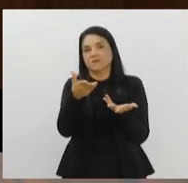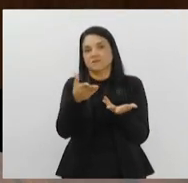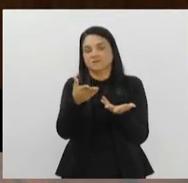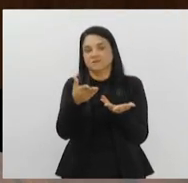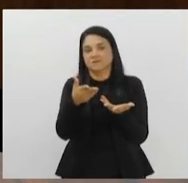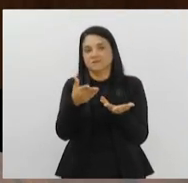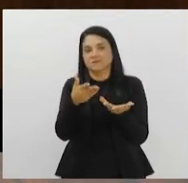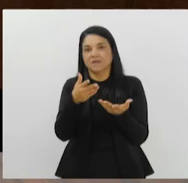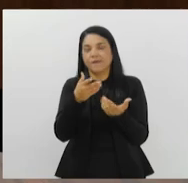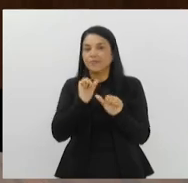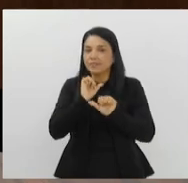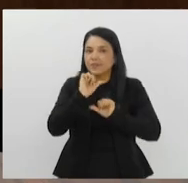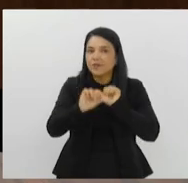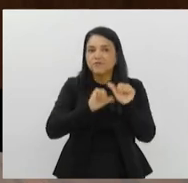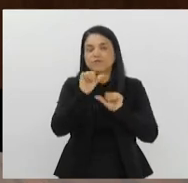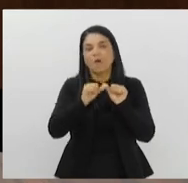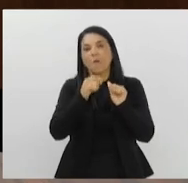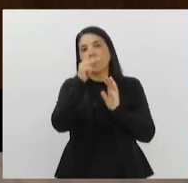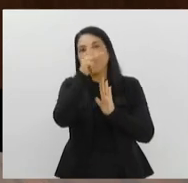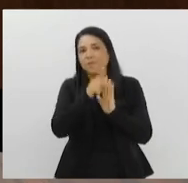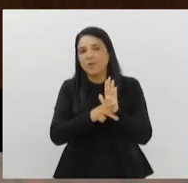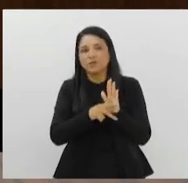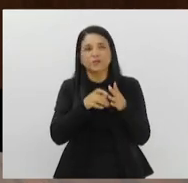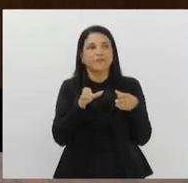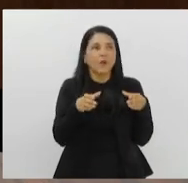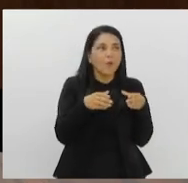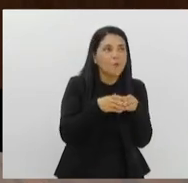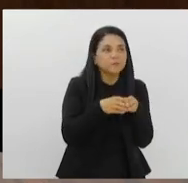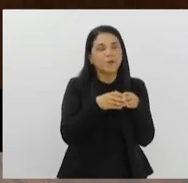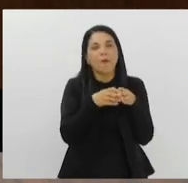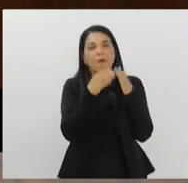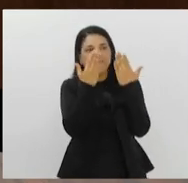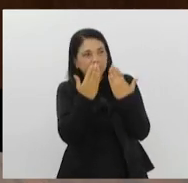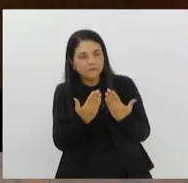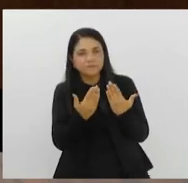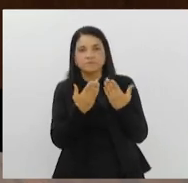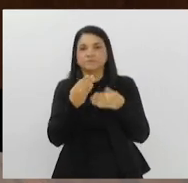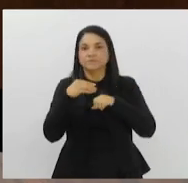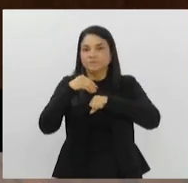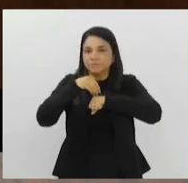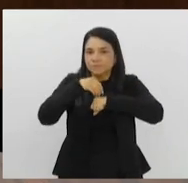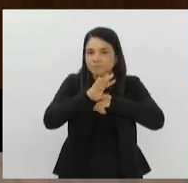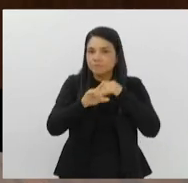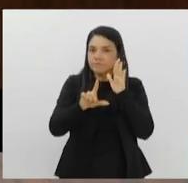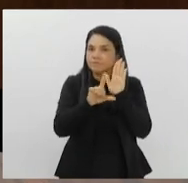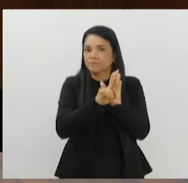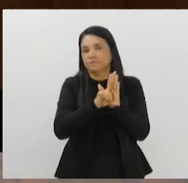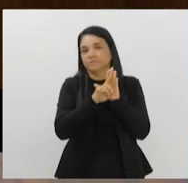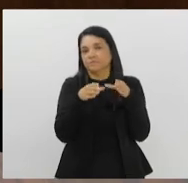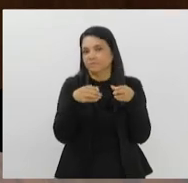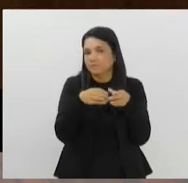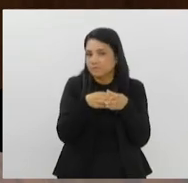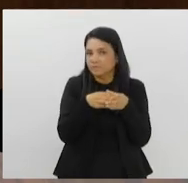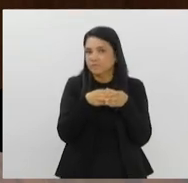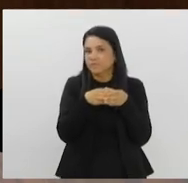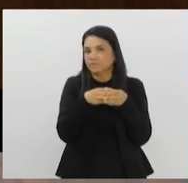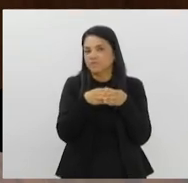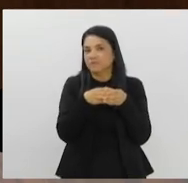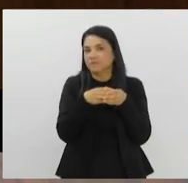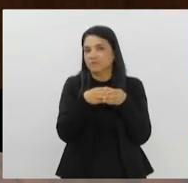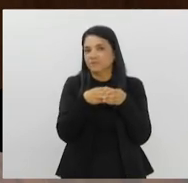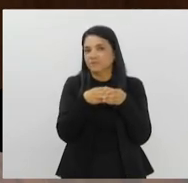isso com um anteprojeto, vai à comissão. E a Comissão de Casação Legislativa